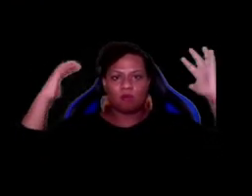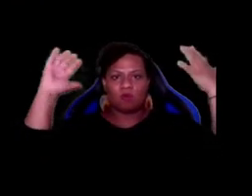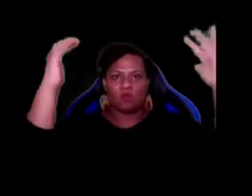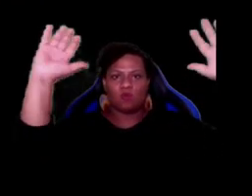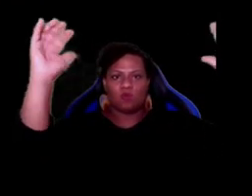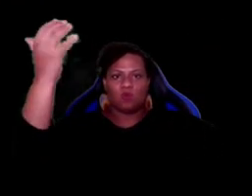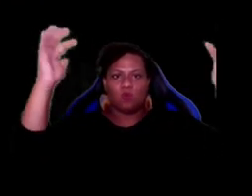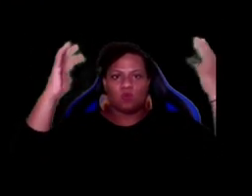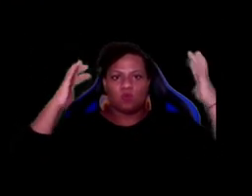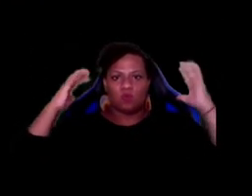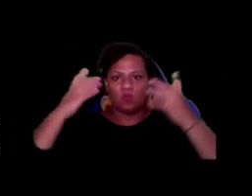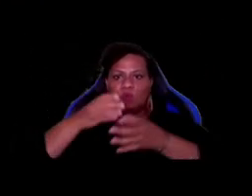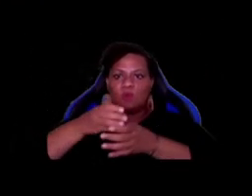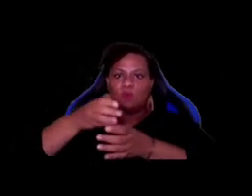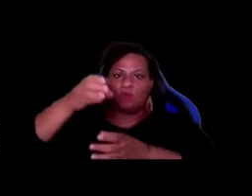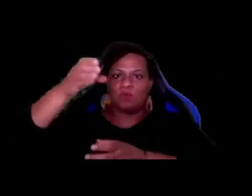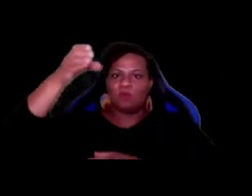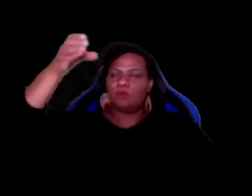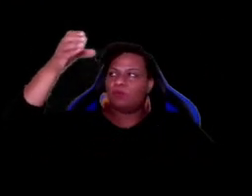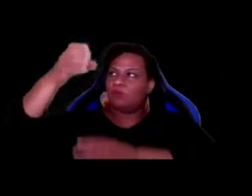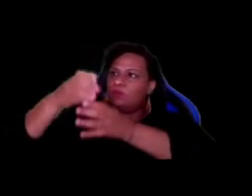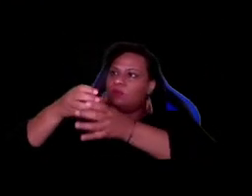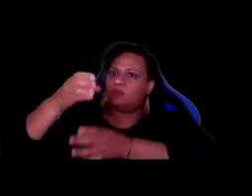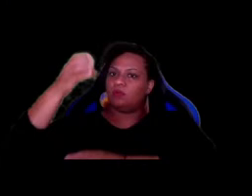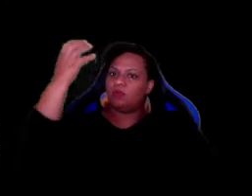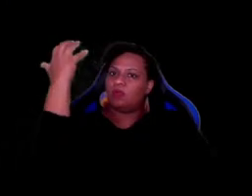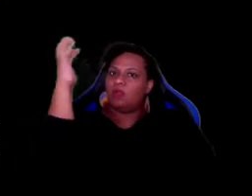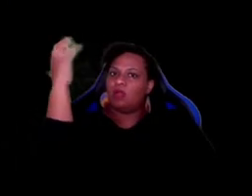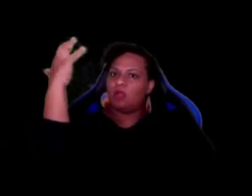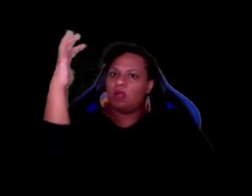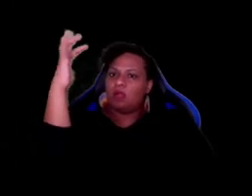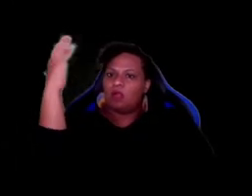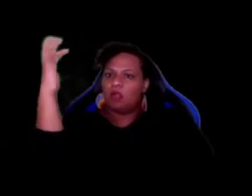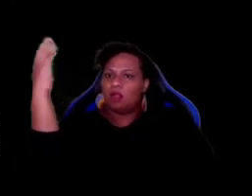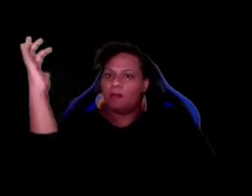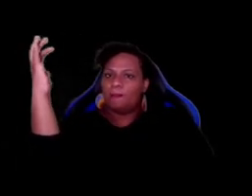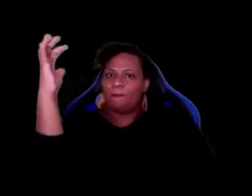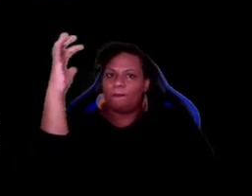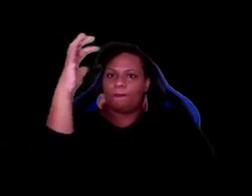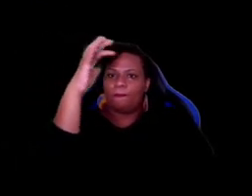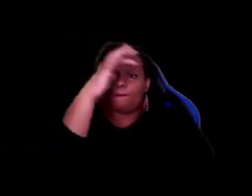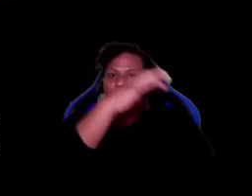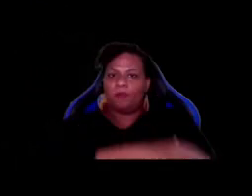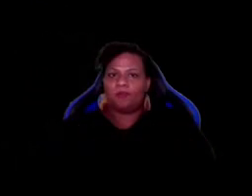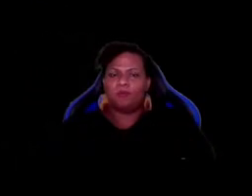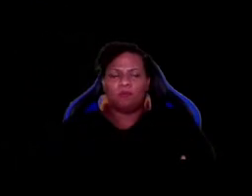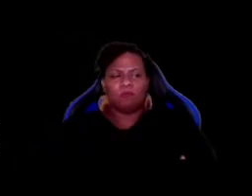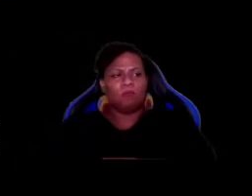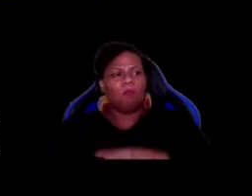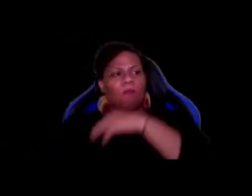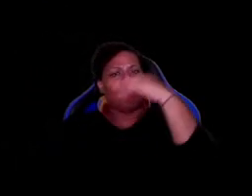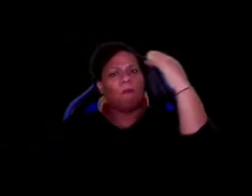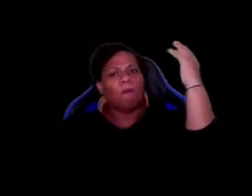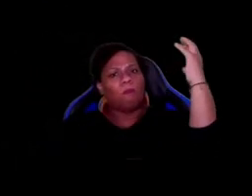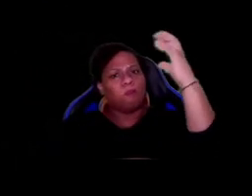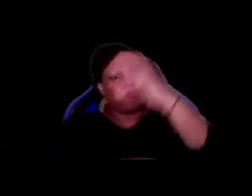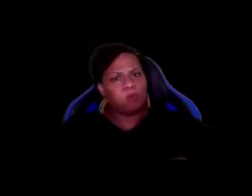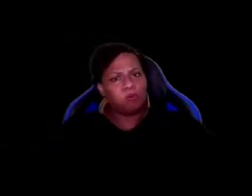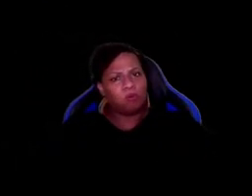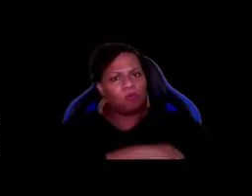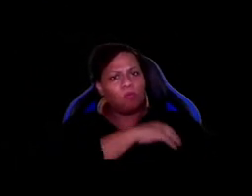troncos das árvores caídas. E, ao percutirem, né, os